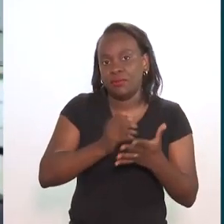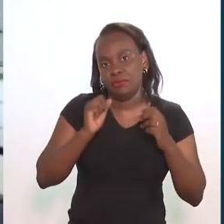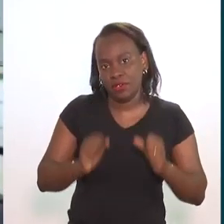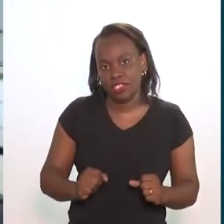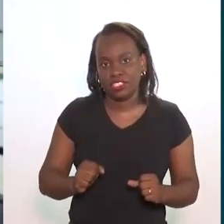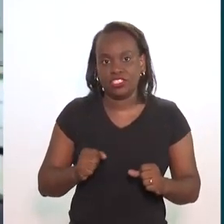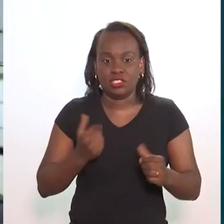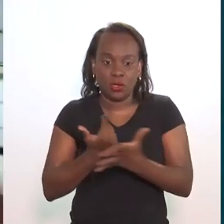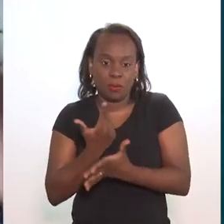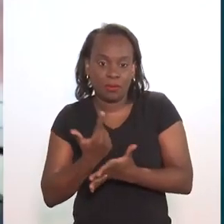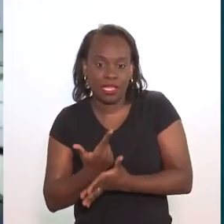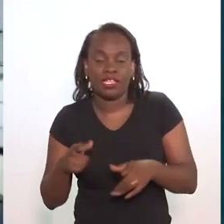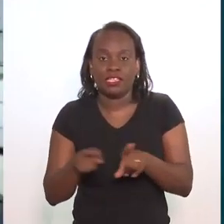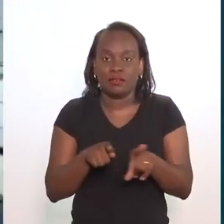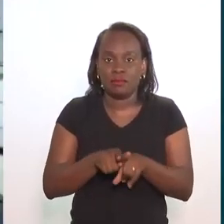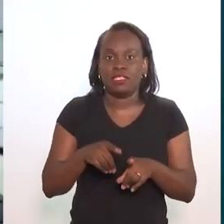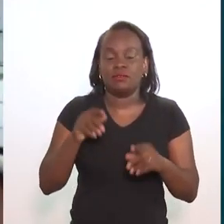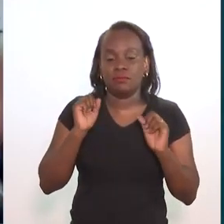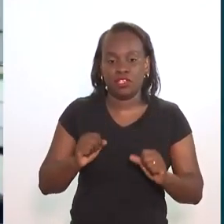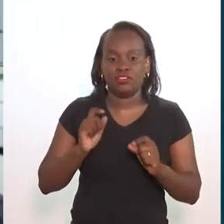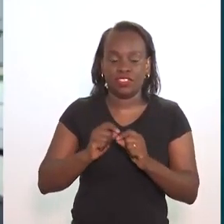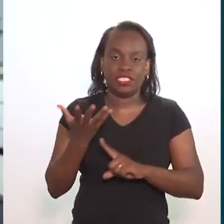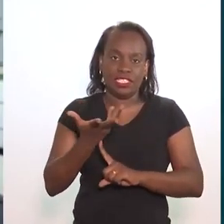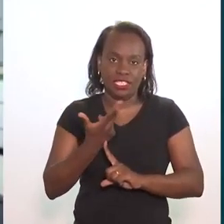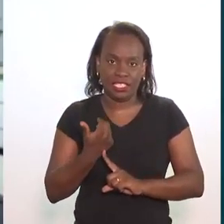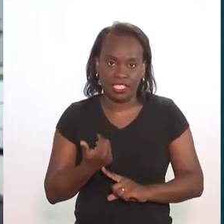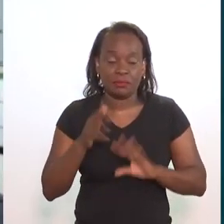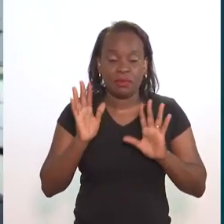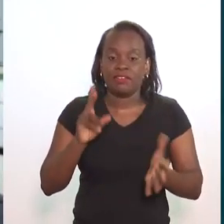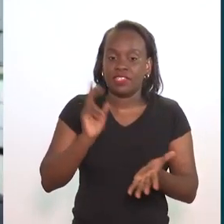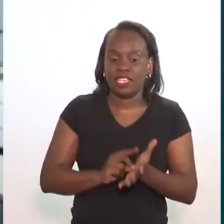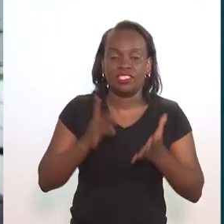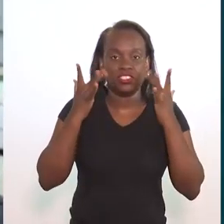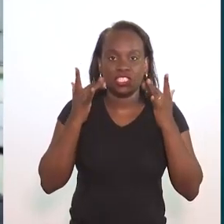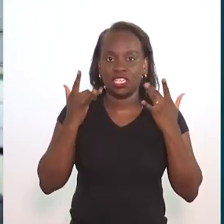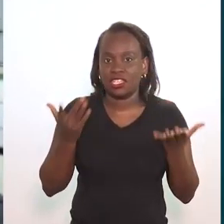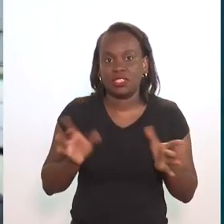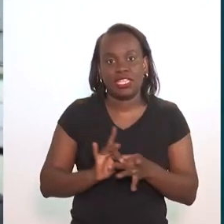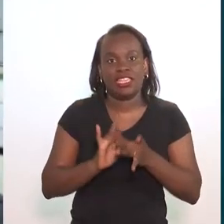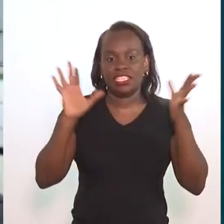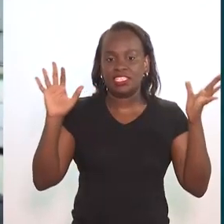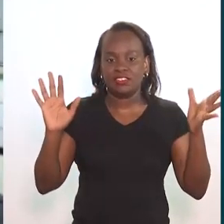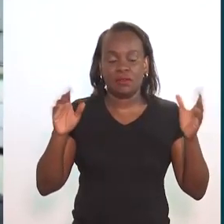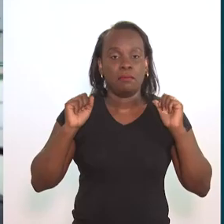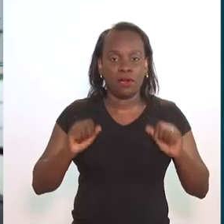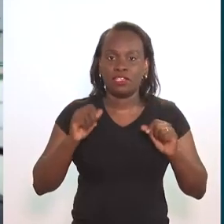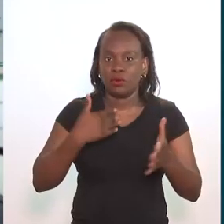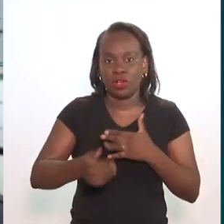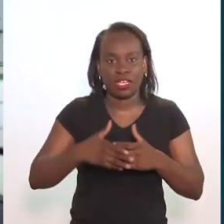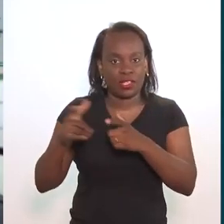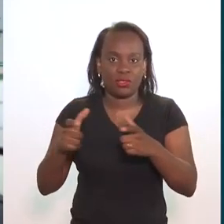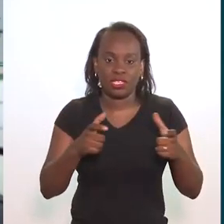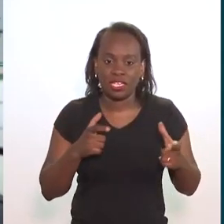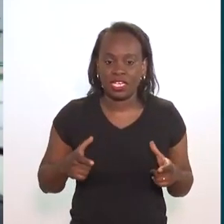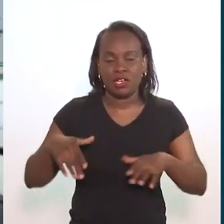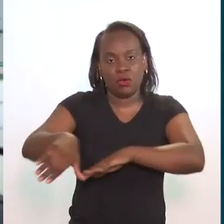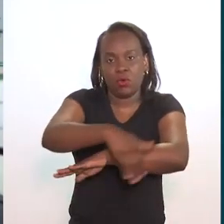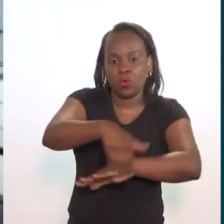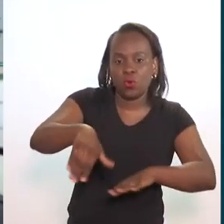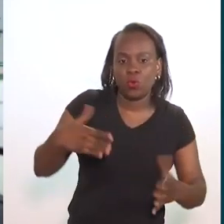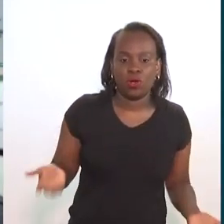né? Só alguns podem consumir e podem fazer a arte. E, na verdade, o teatro é liberdade, né? Ele pode ser feito em qualquer